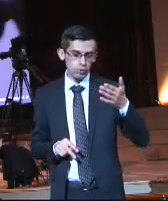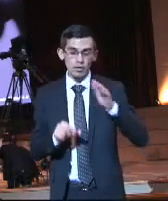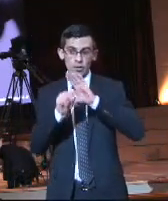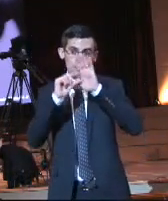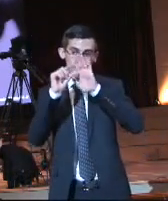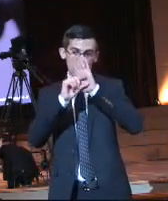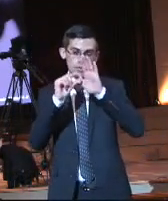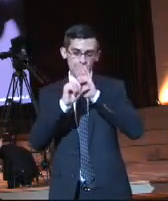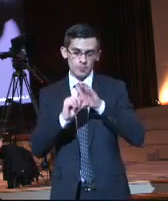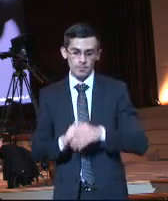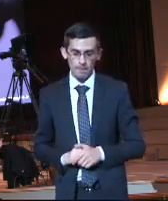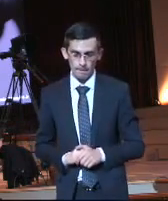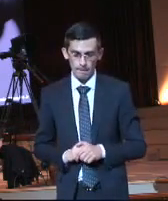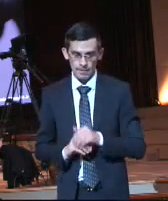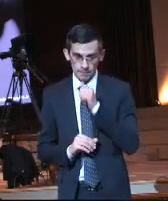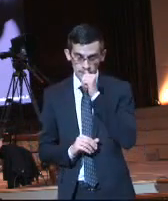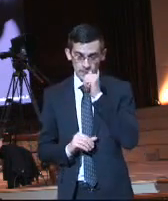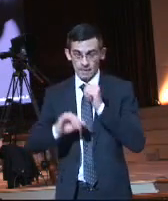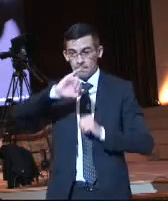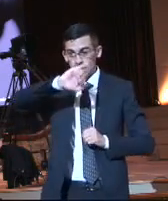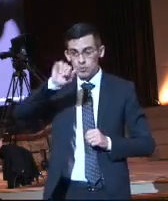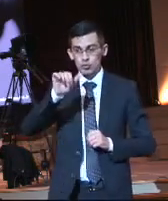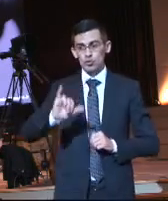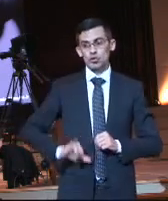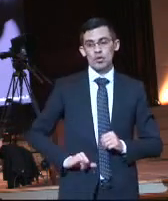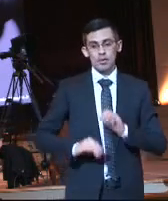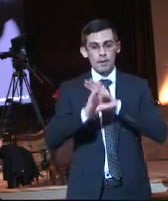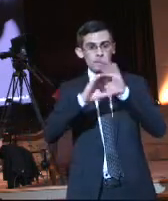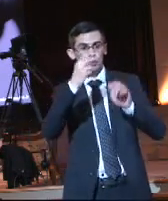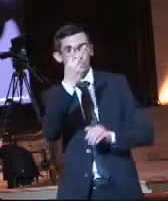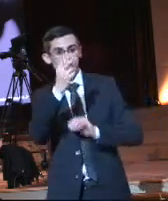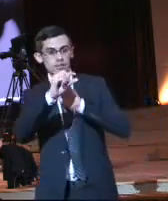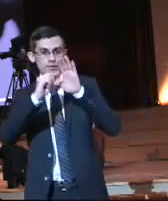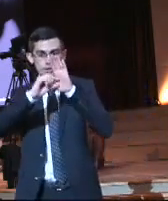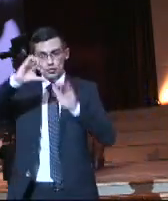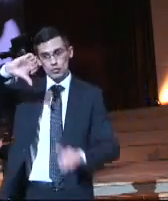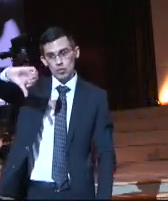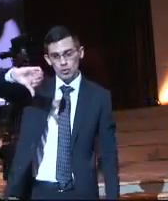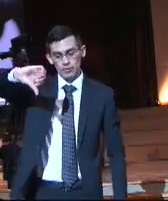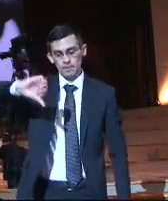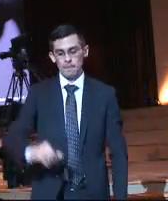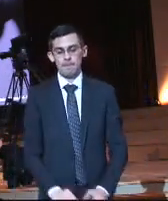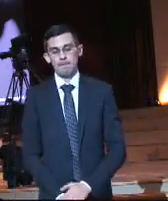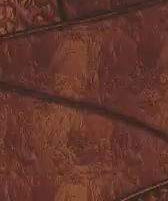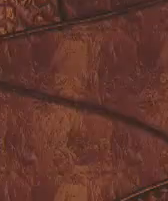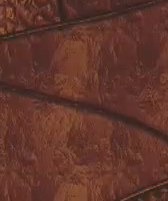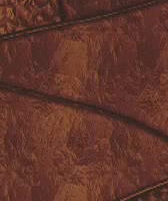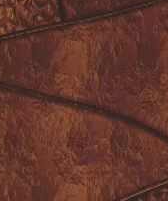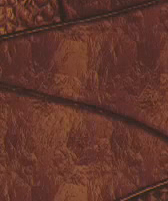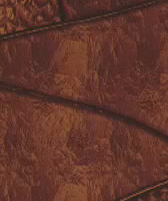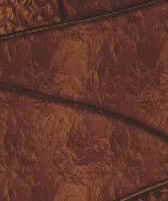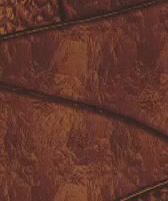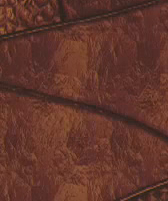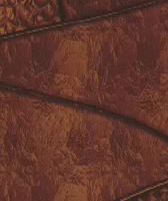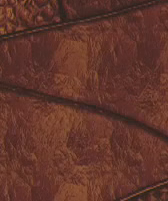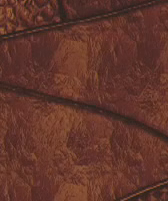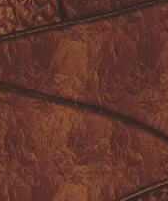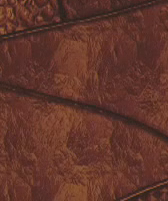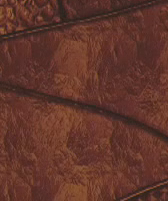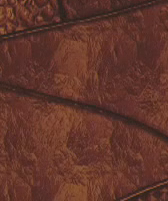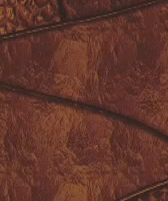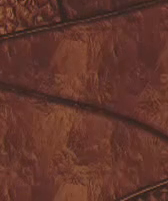versículo, não é? Jó 2, versículo 9, olha só que coisa linda. E a mulher dele, a mulher de